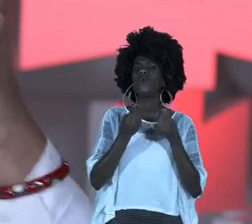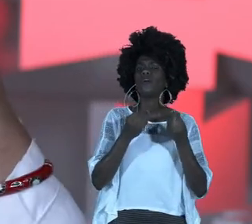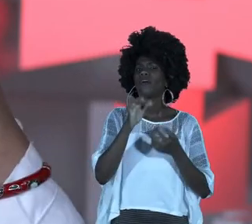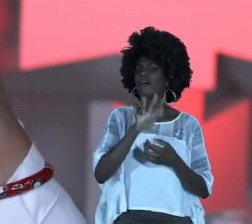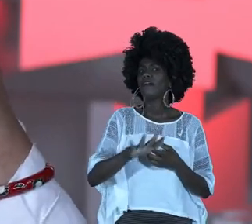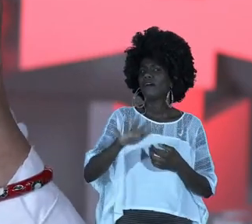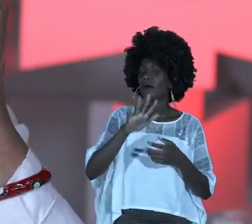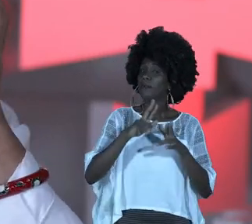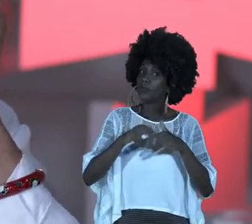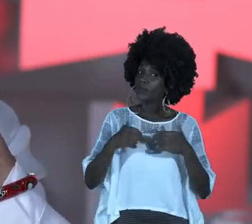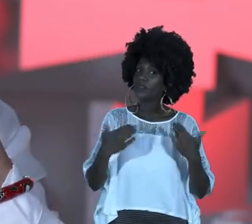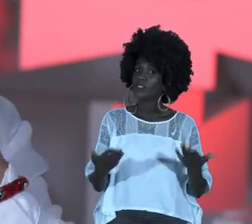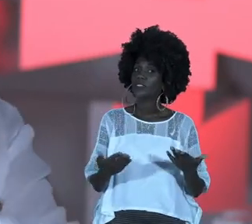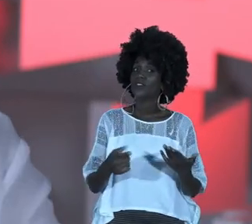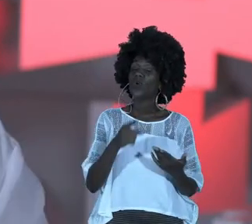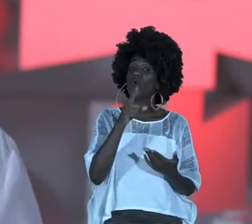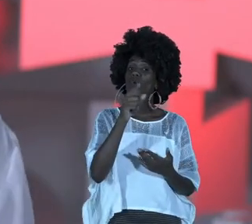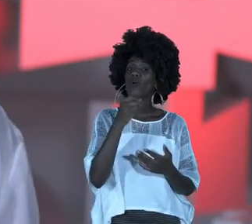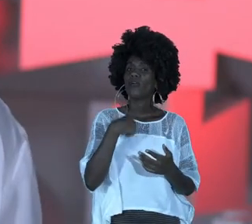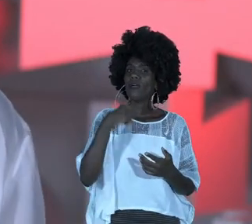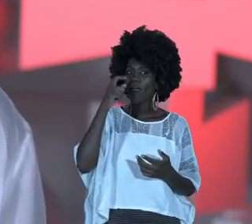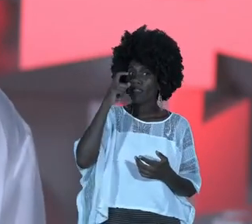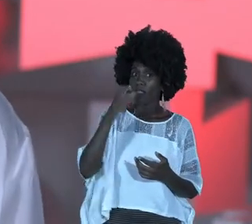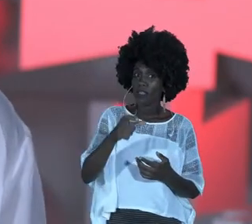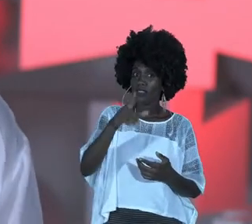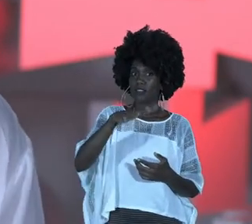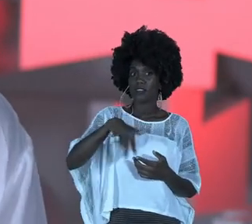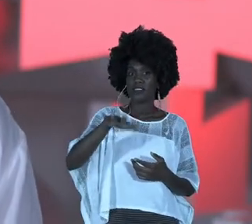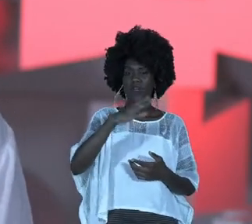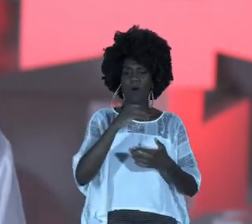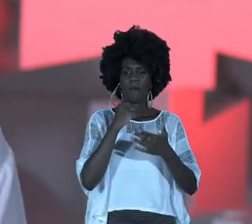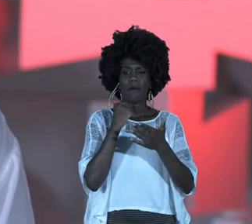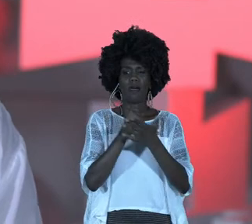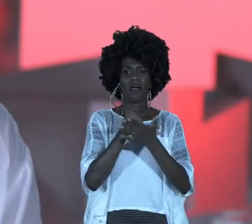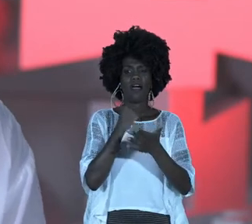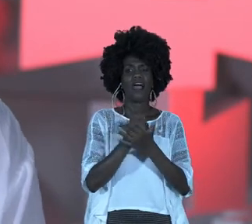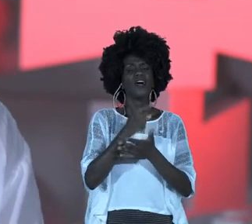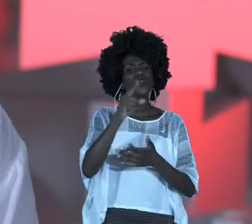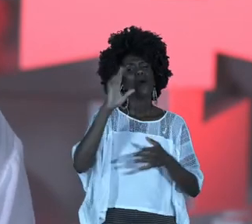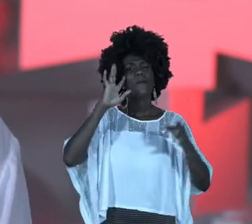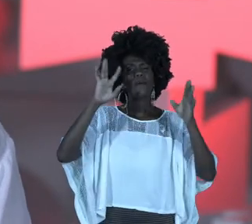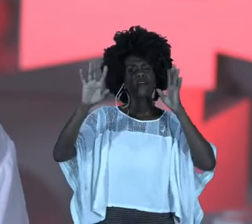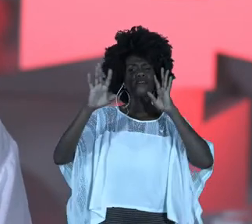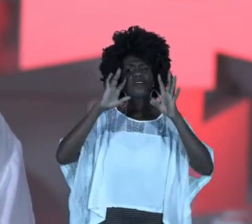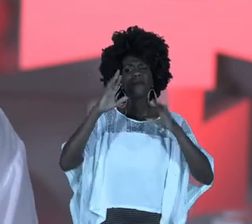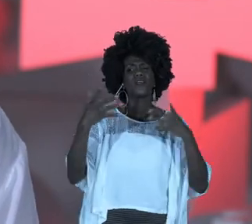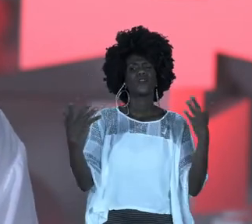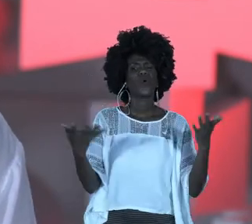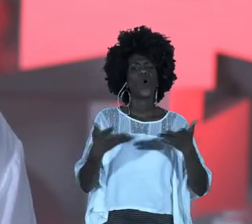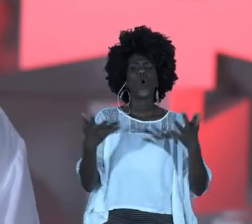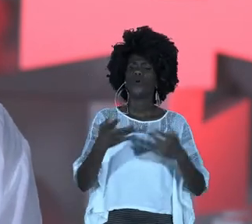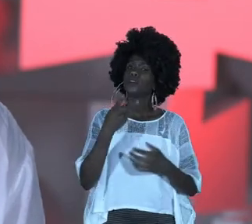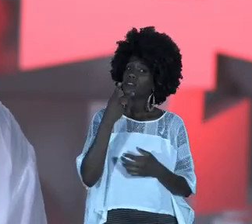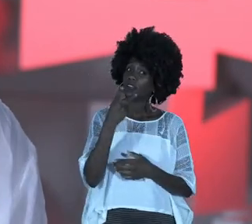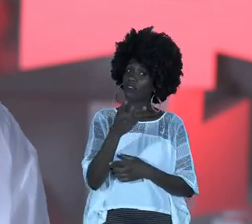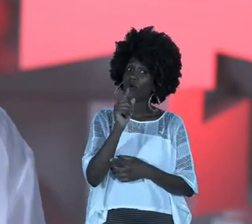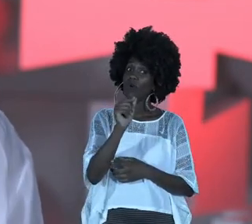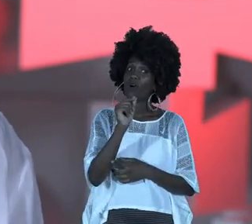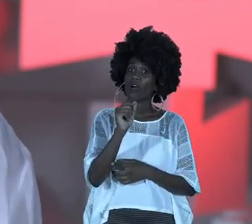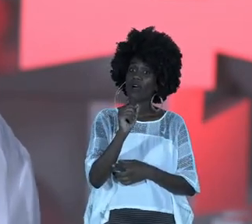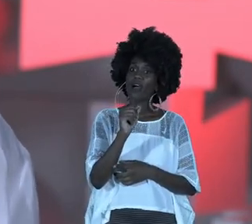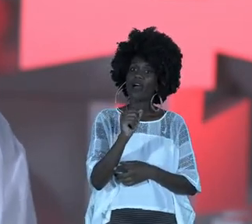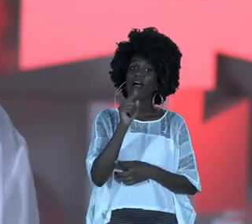Então, o que eu chamo a atenção, marcando nossa linha de pensamento aqui hoje nessa fala, é